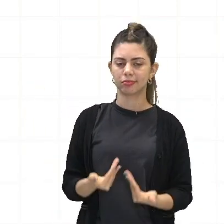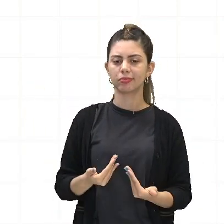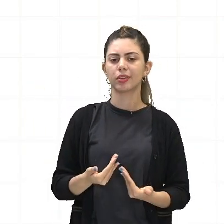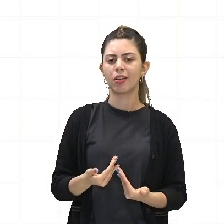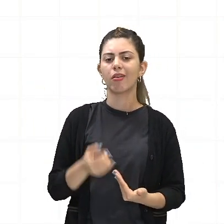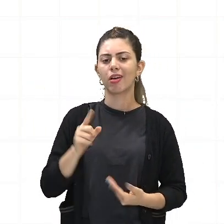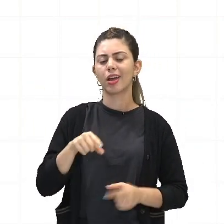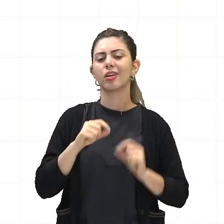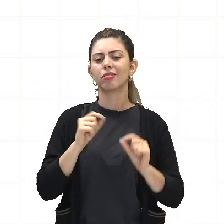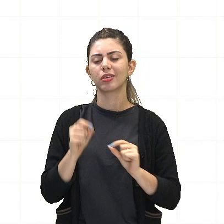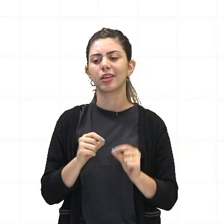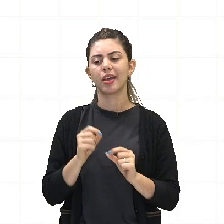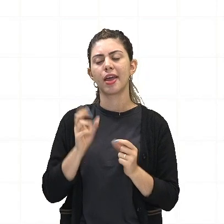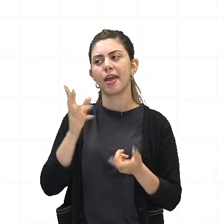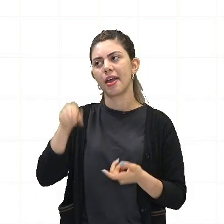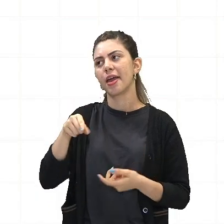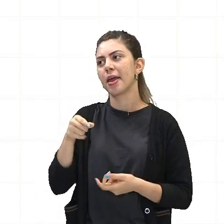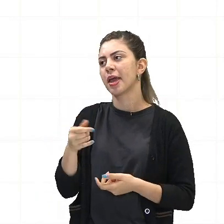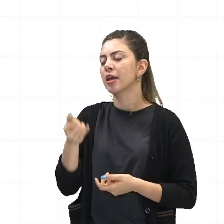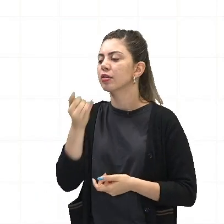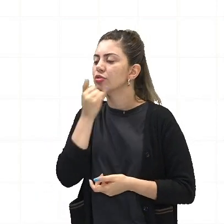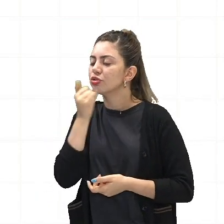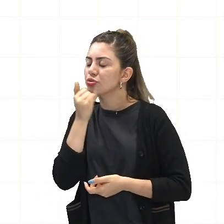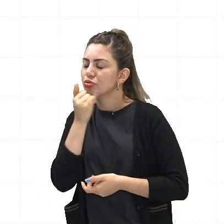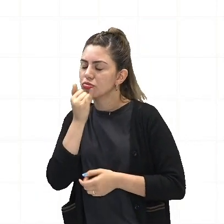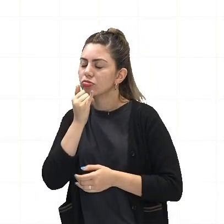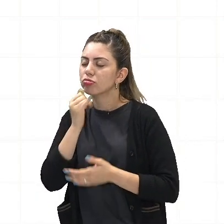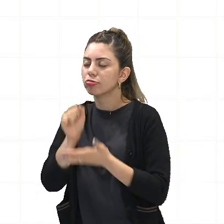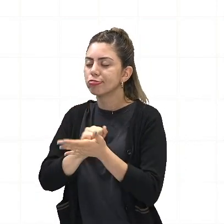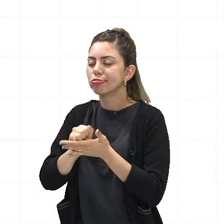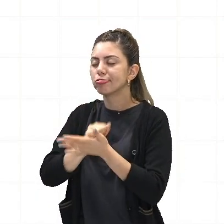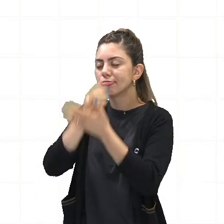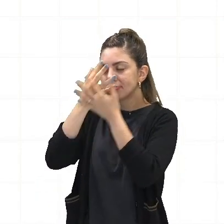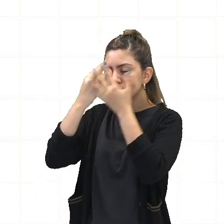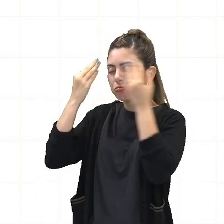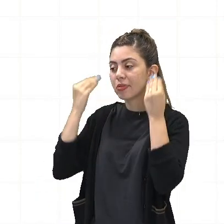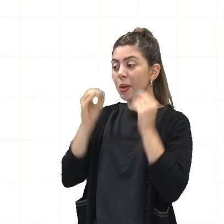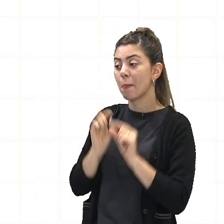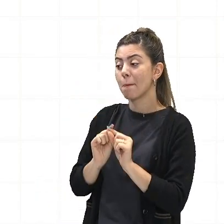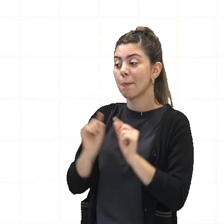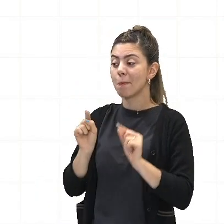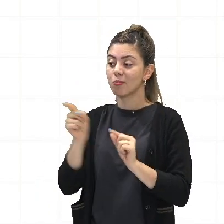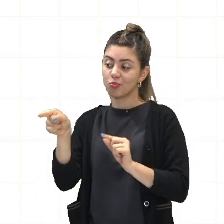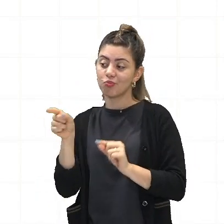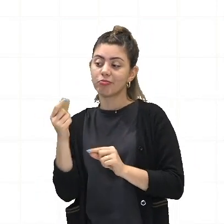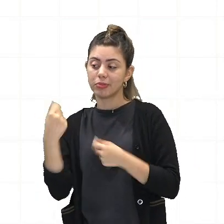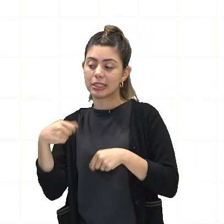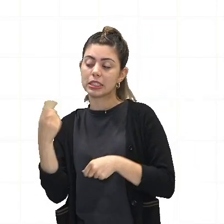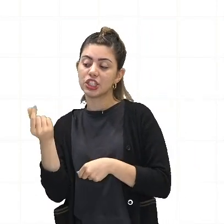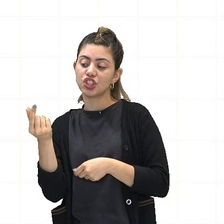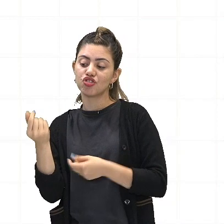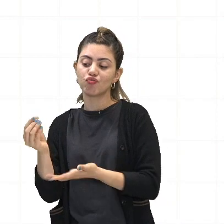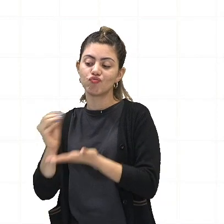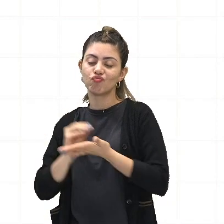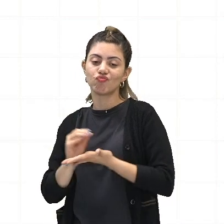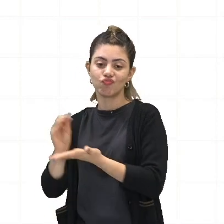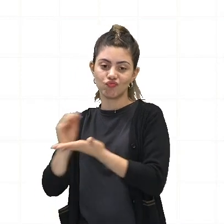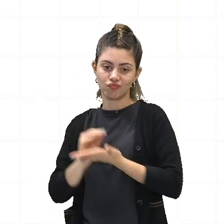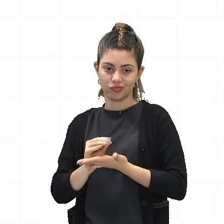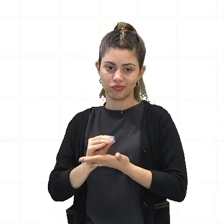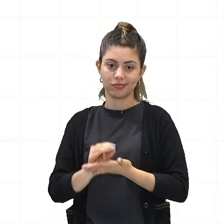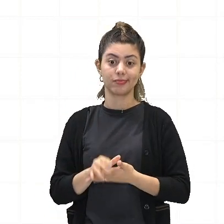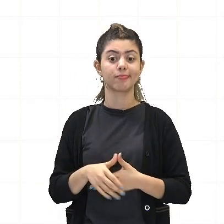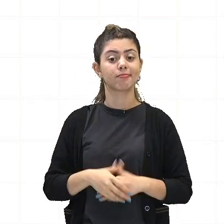também durante o período moderno. Essa prática era na qual as pessoas podiam adquirir